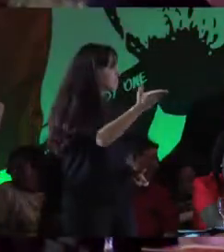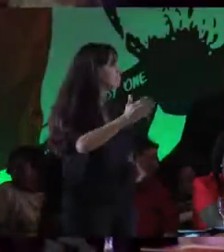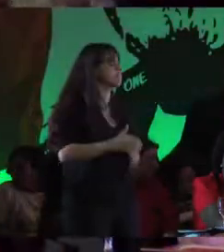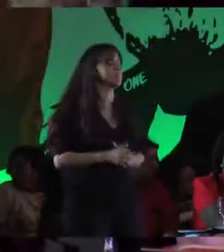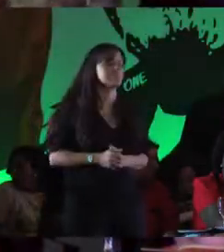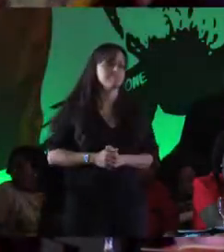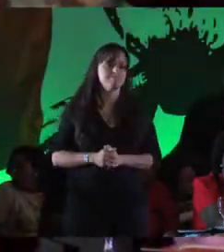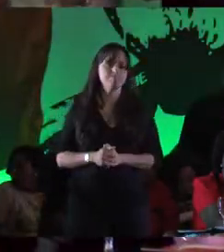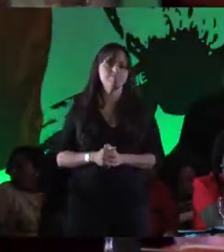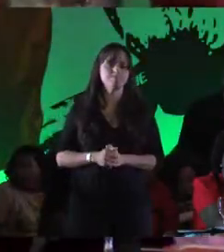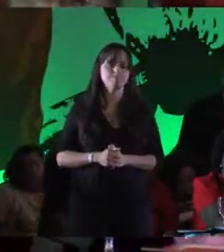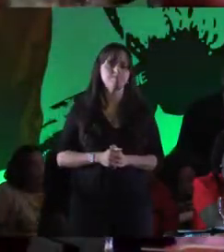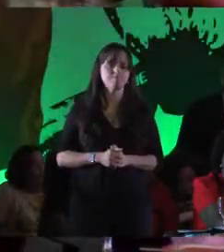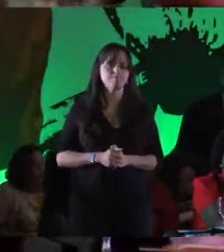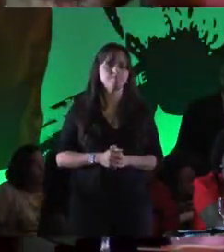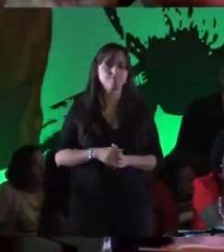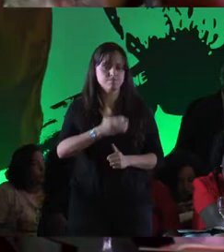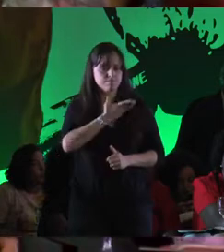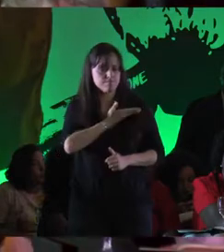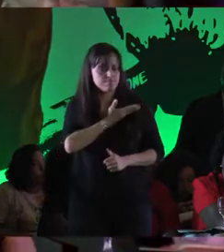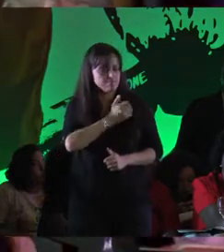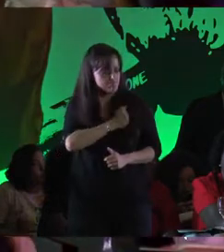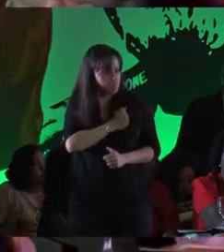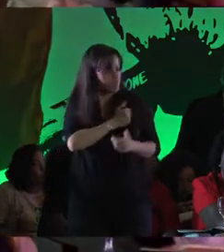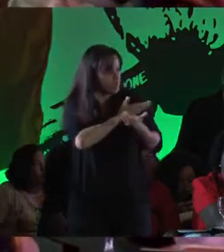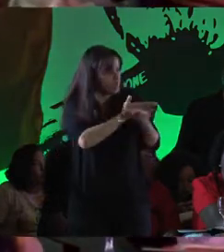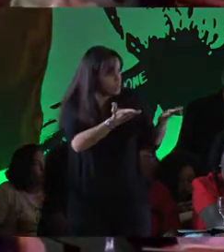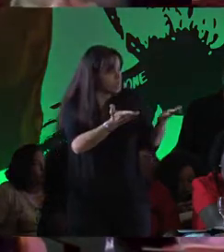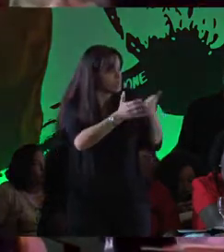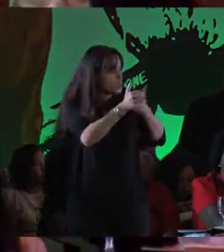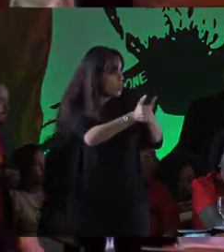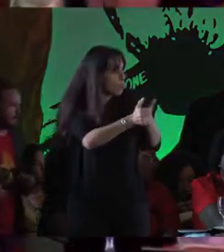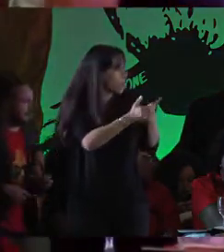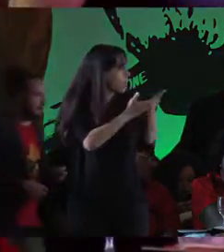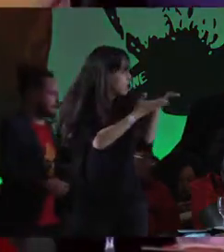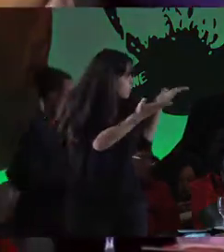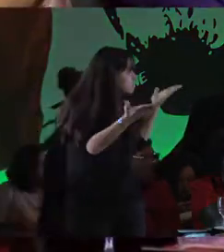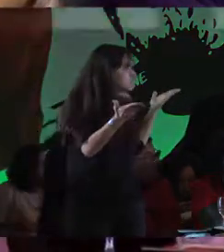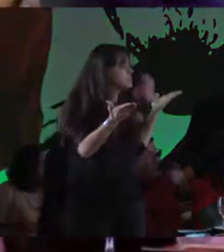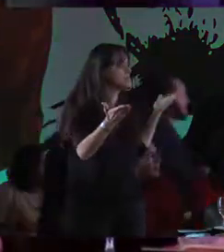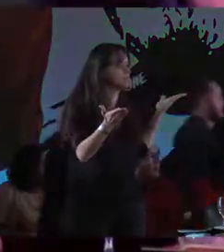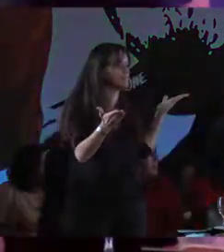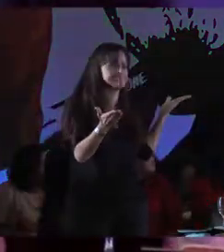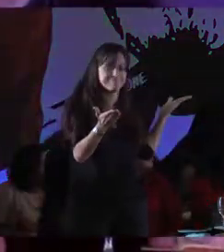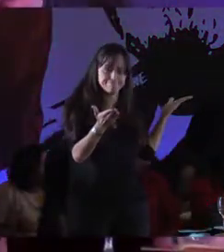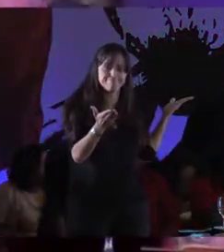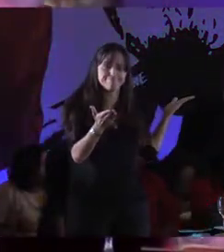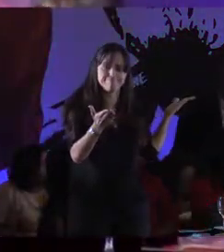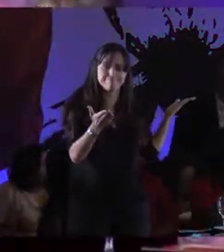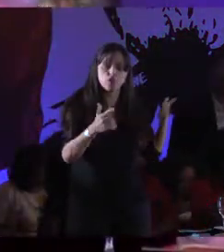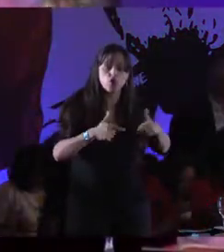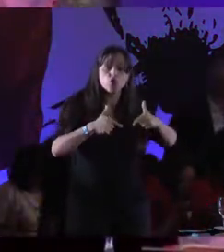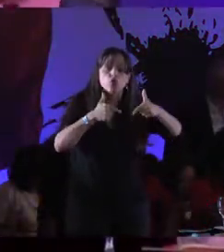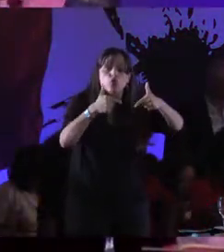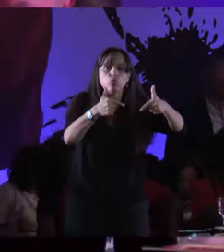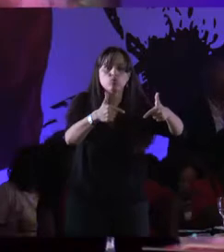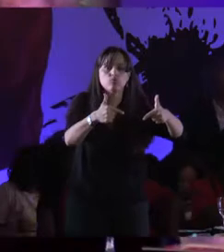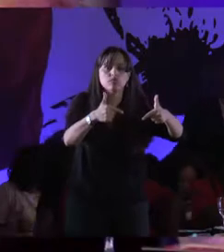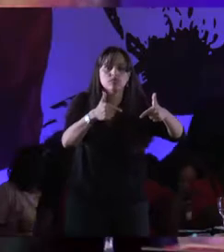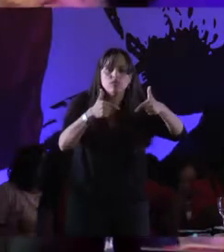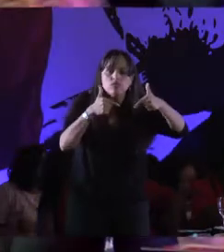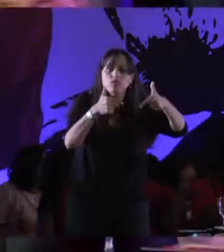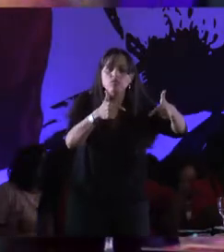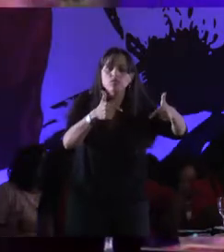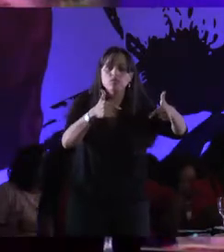companheiros e companheiras que se confundem com a luta em defesa da democracia e